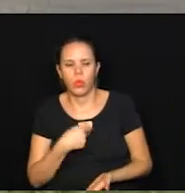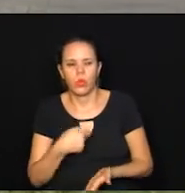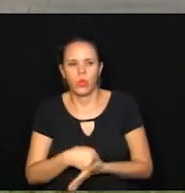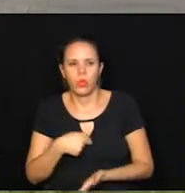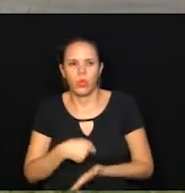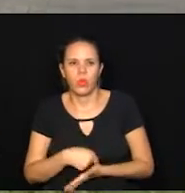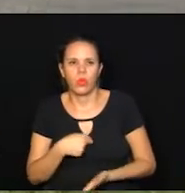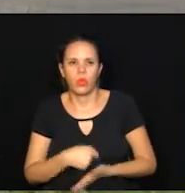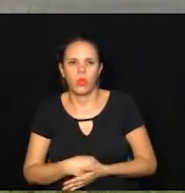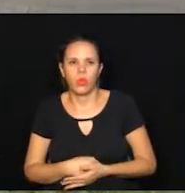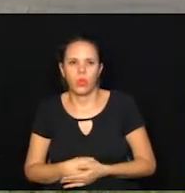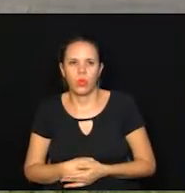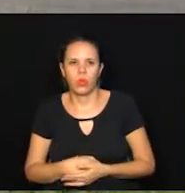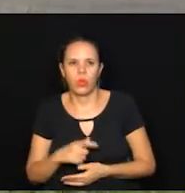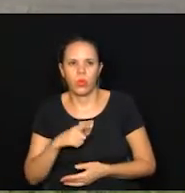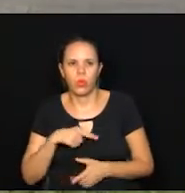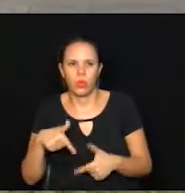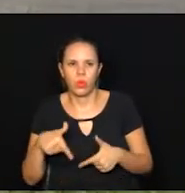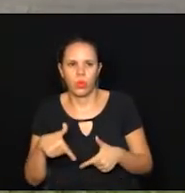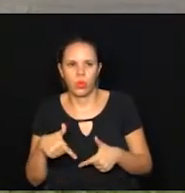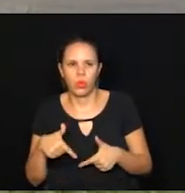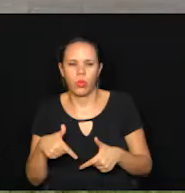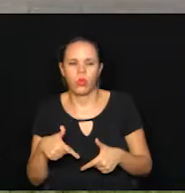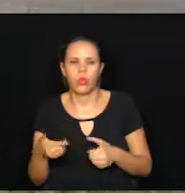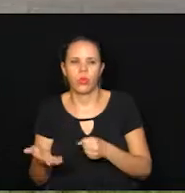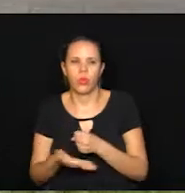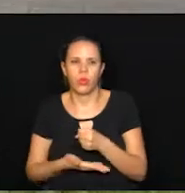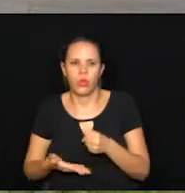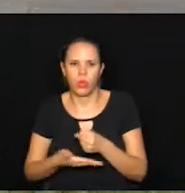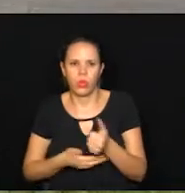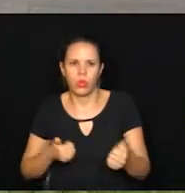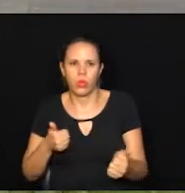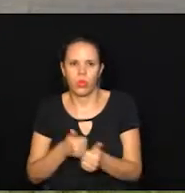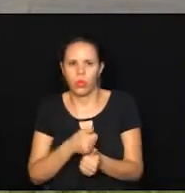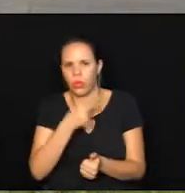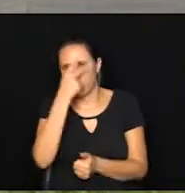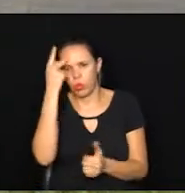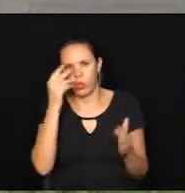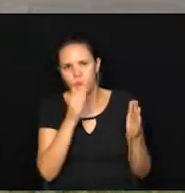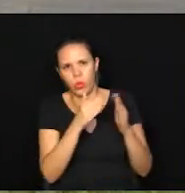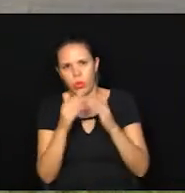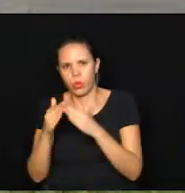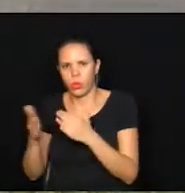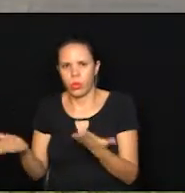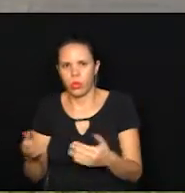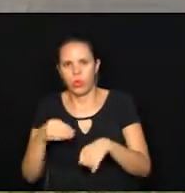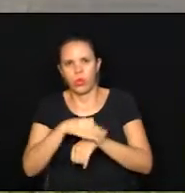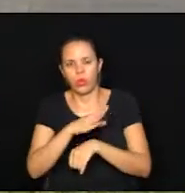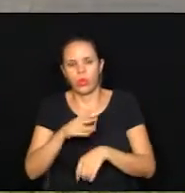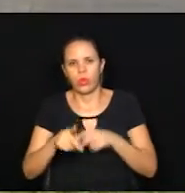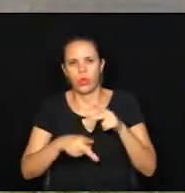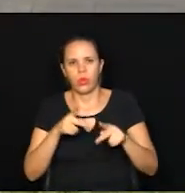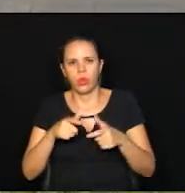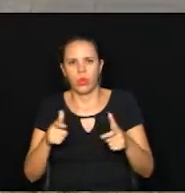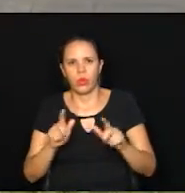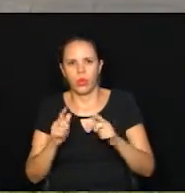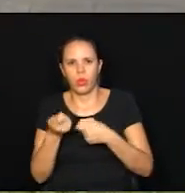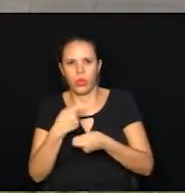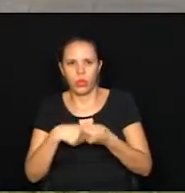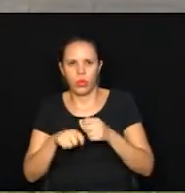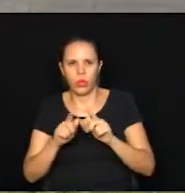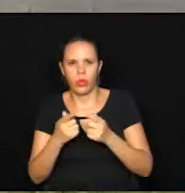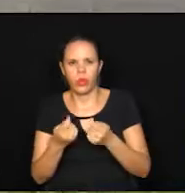obrigação é, como nós temos um trabalho mais de base, estamos mais próximo dos moradores, é levar esse anseio para a nova gestão.